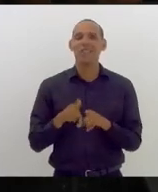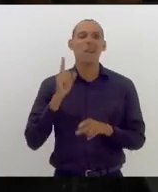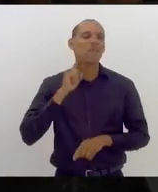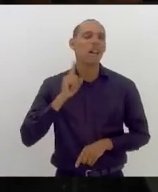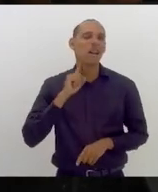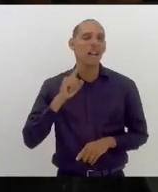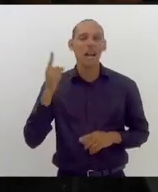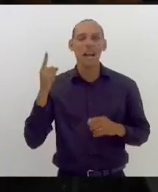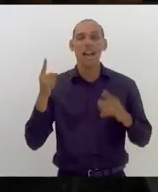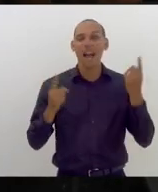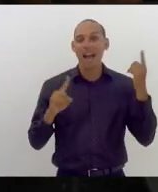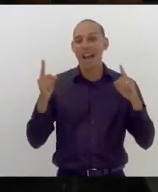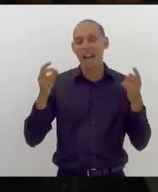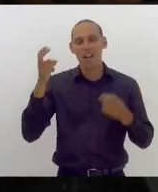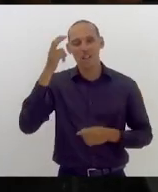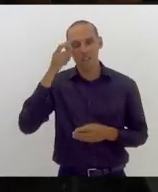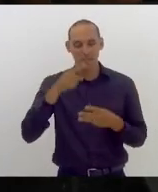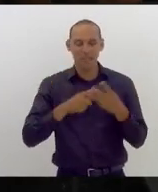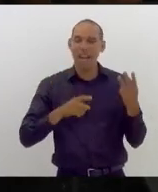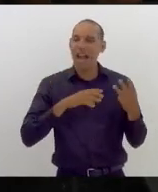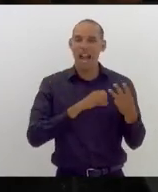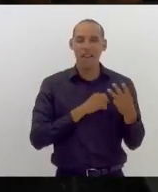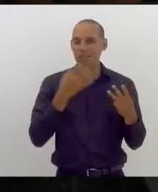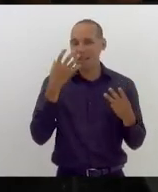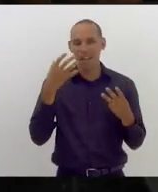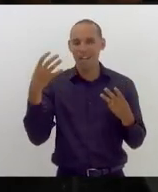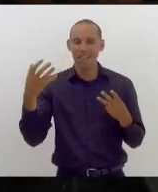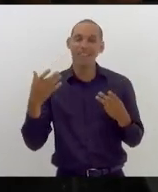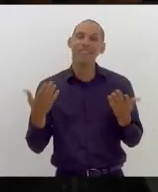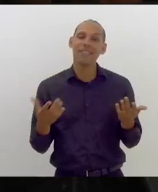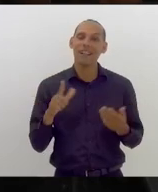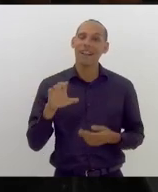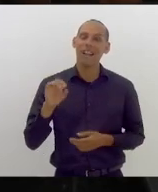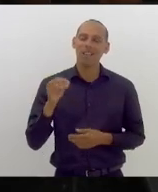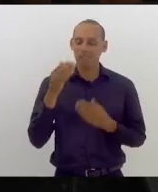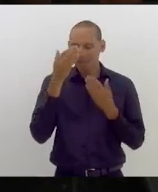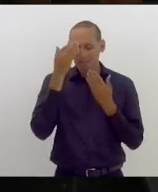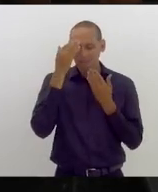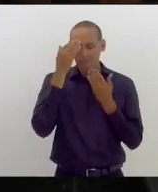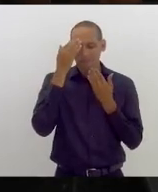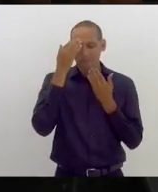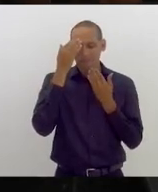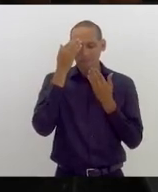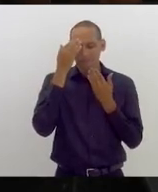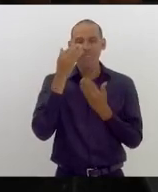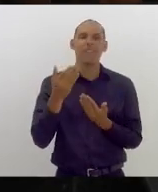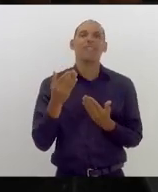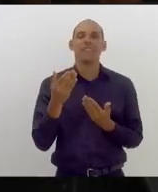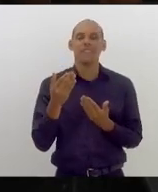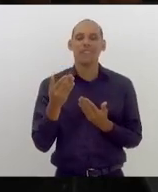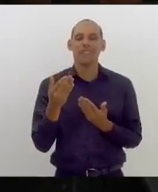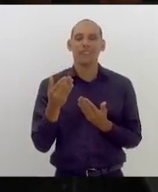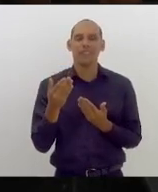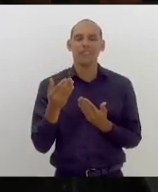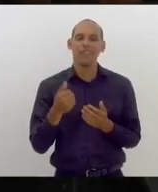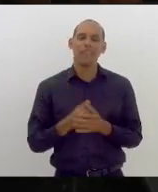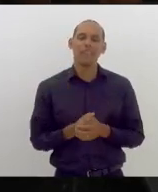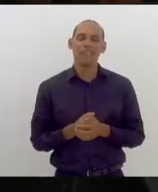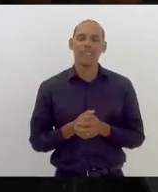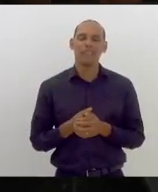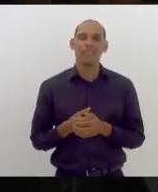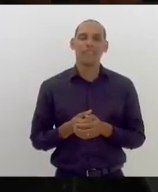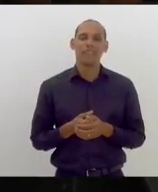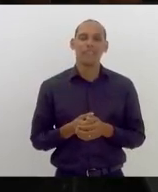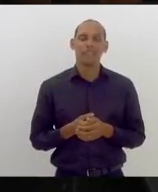cultura. Então, Léo, queria muito te agradecer, dizer que quando eu recebi, e